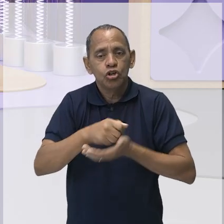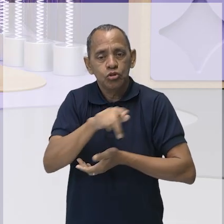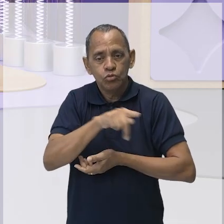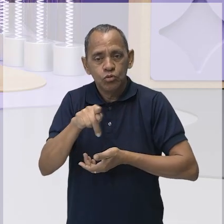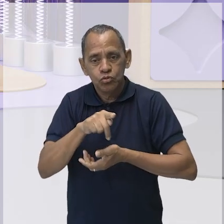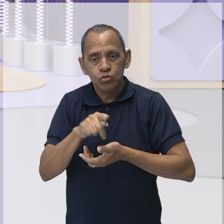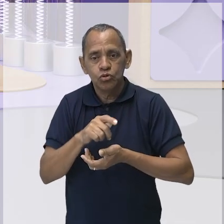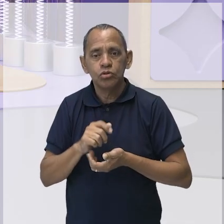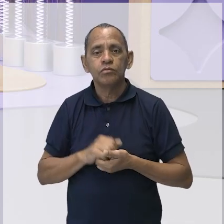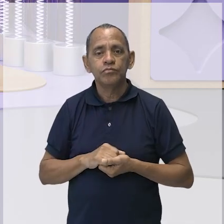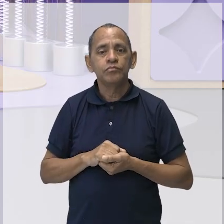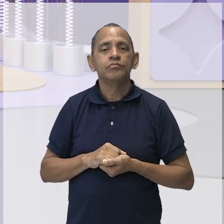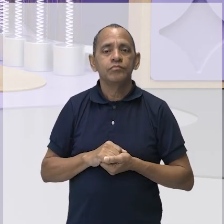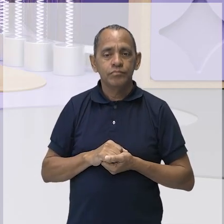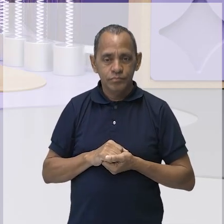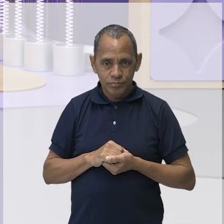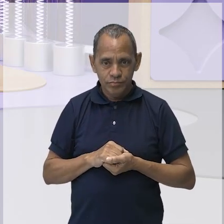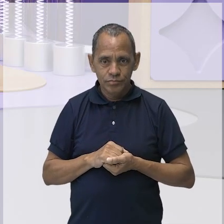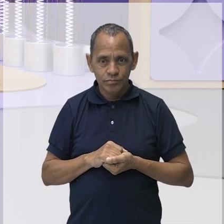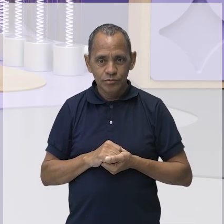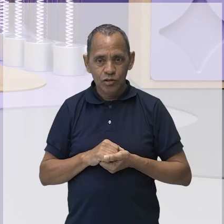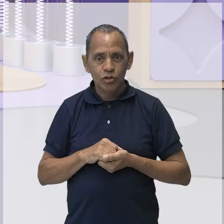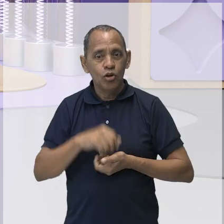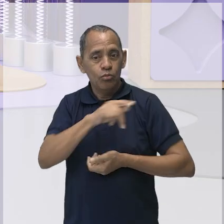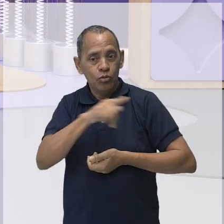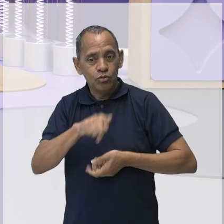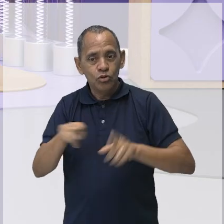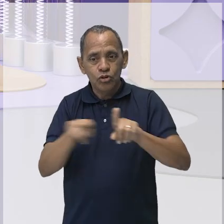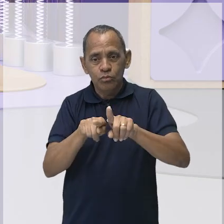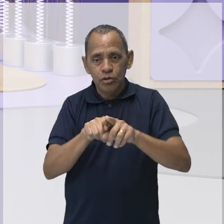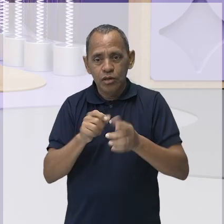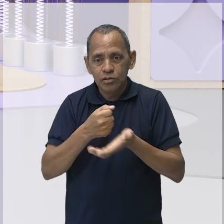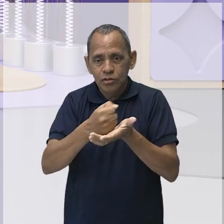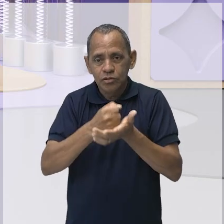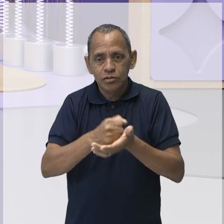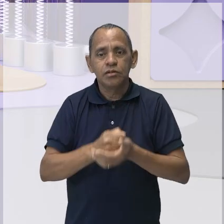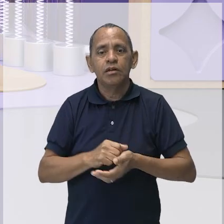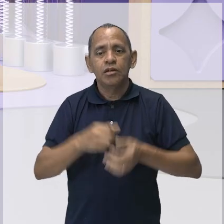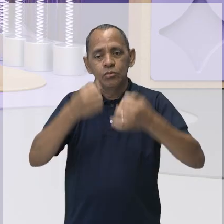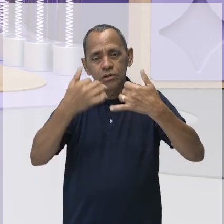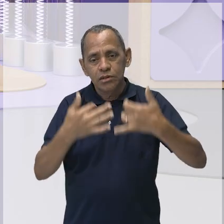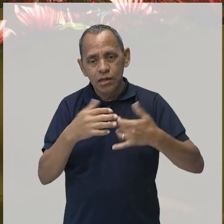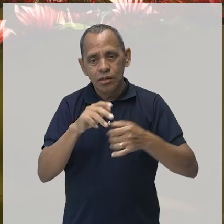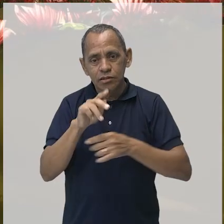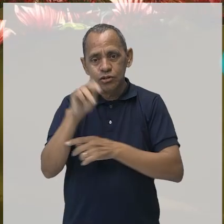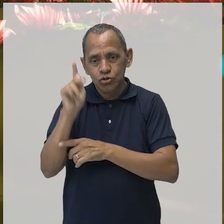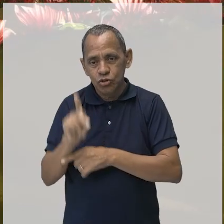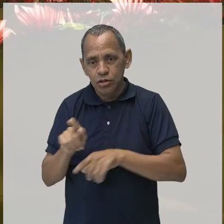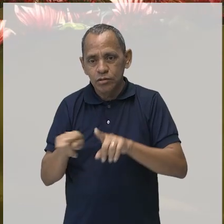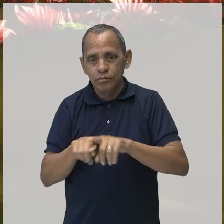o mestre das religiões, que vai nos contar essa história. Vamos lá.